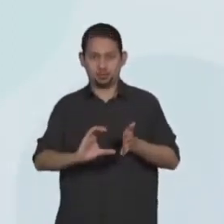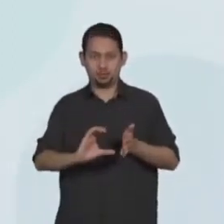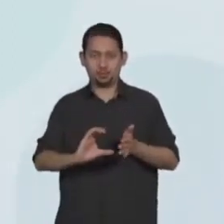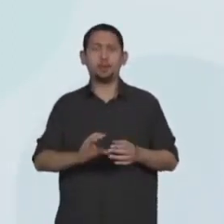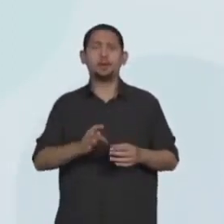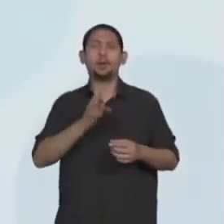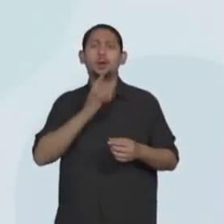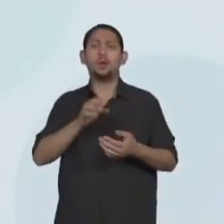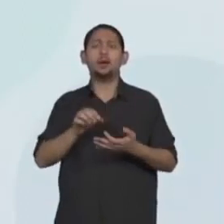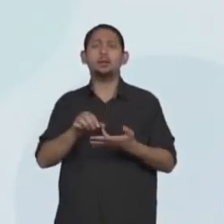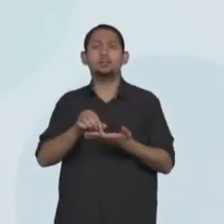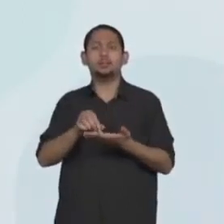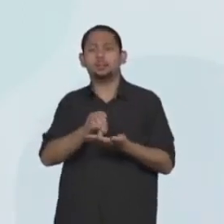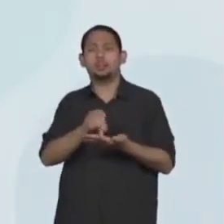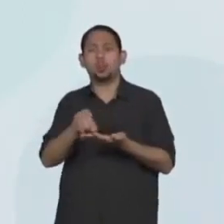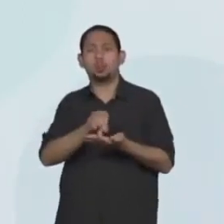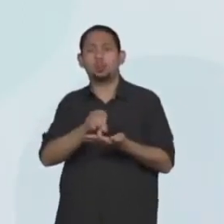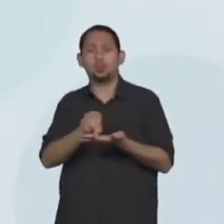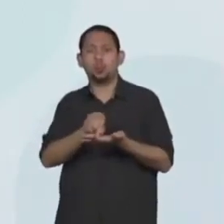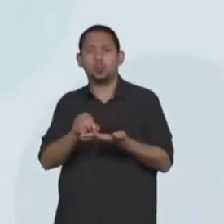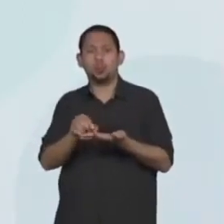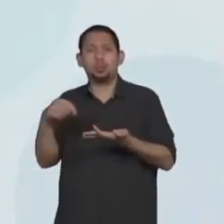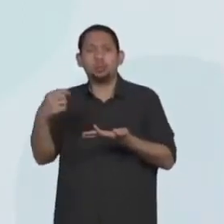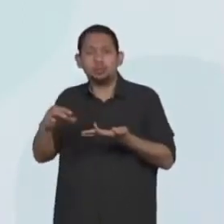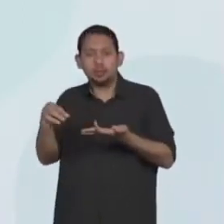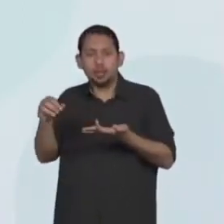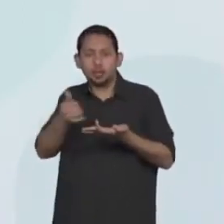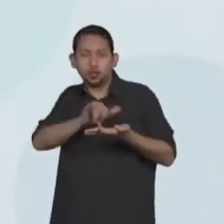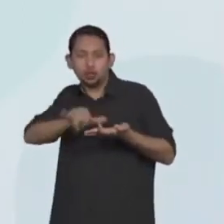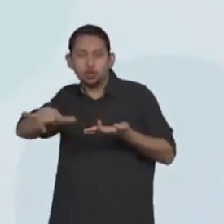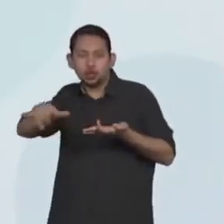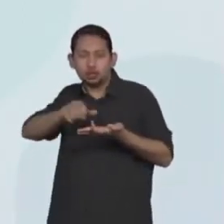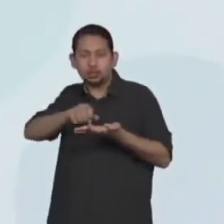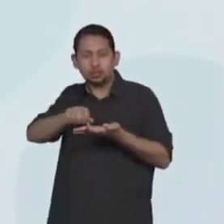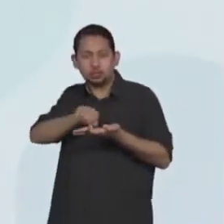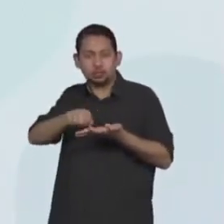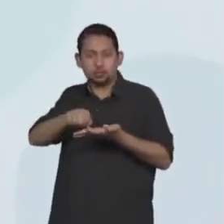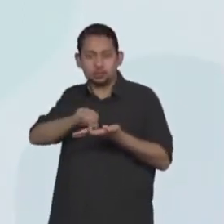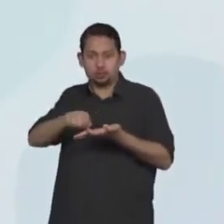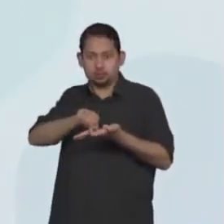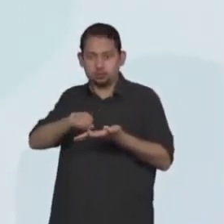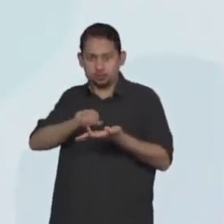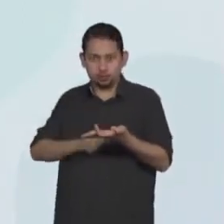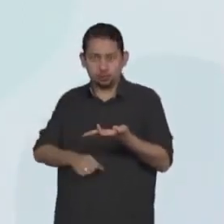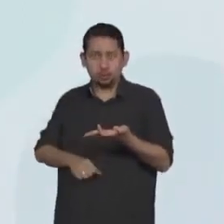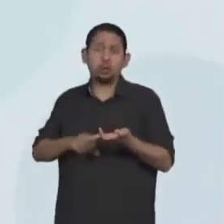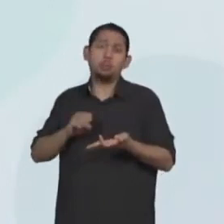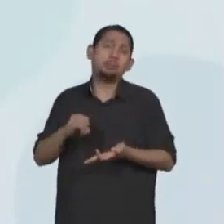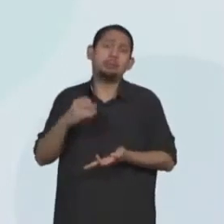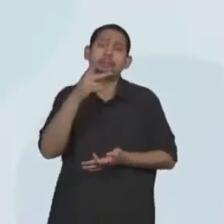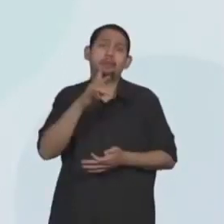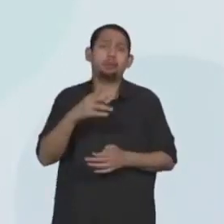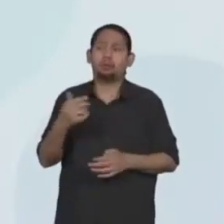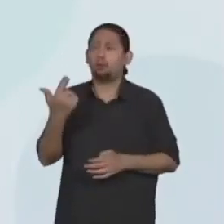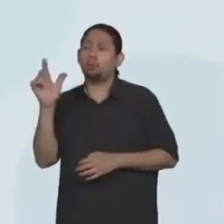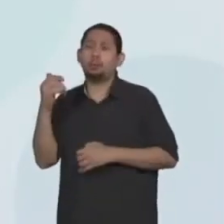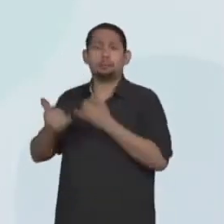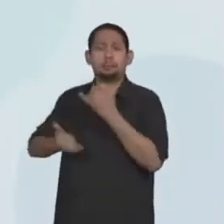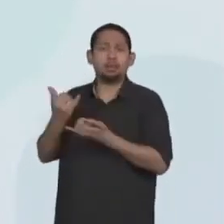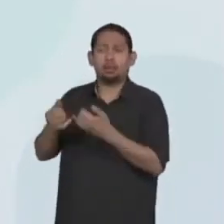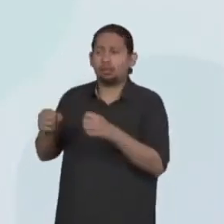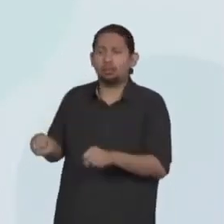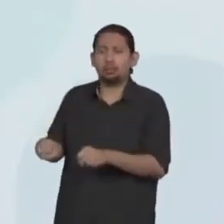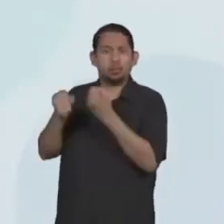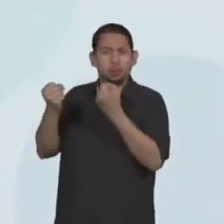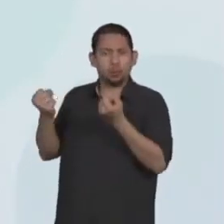esse interruptorzinho você pode utilizar aí de um brinquedo velho que você tem aí na sua casa,